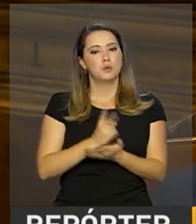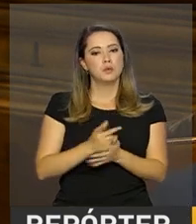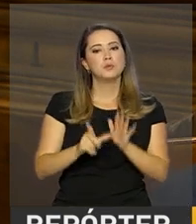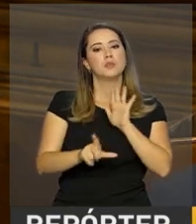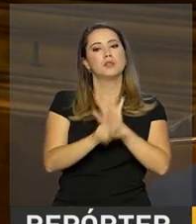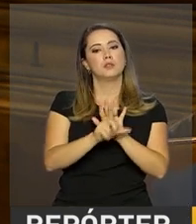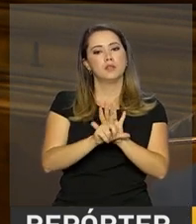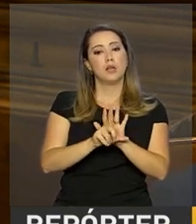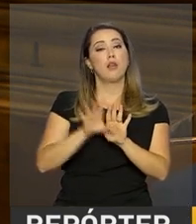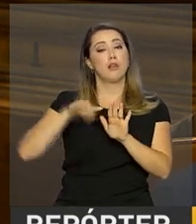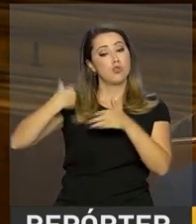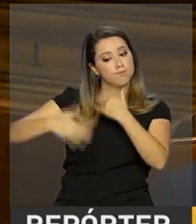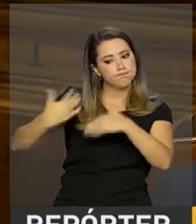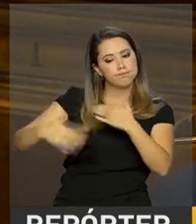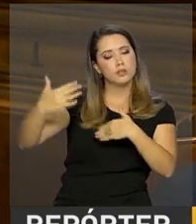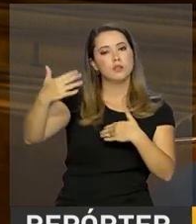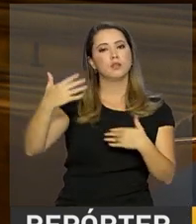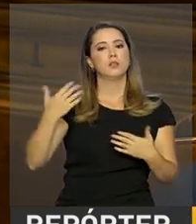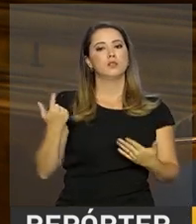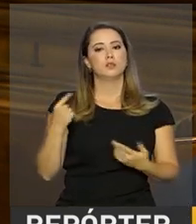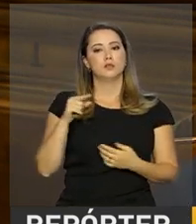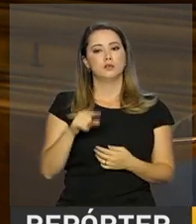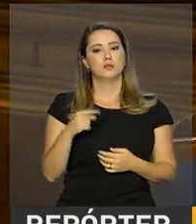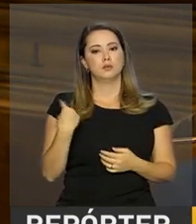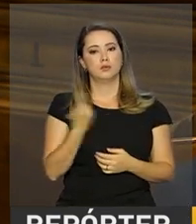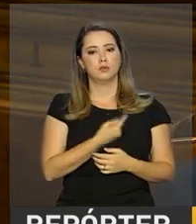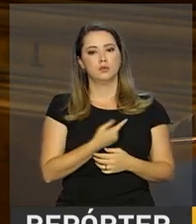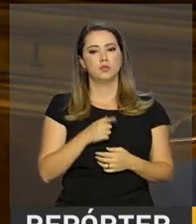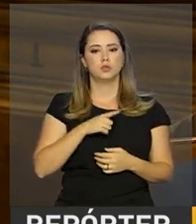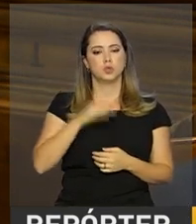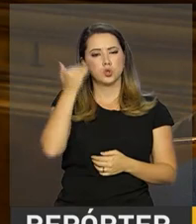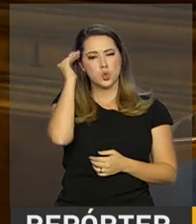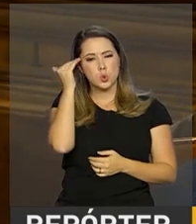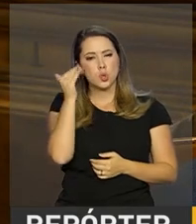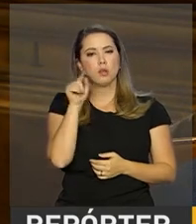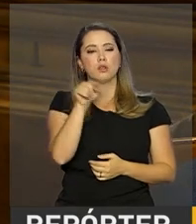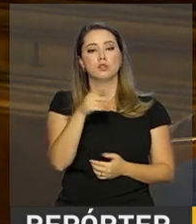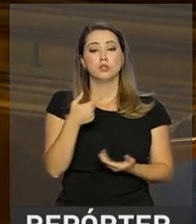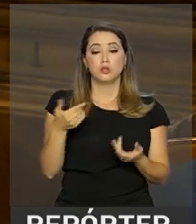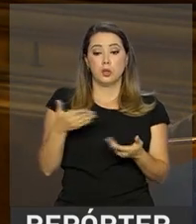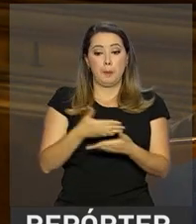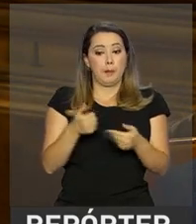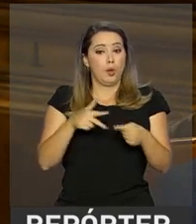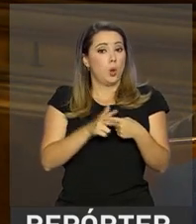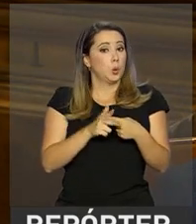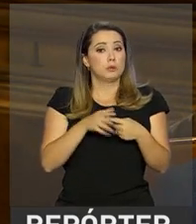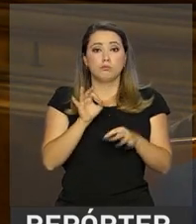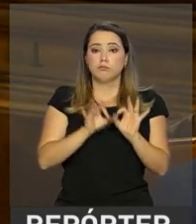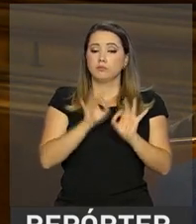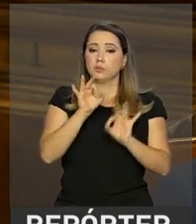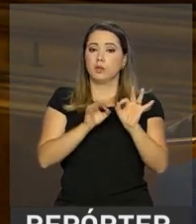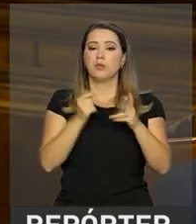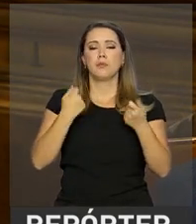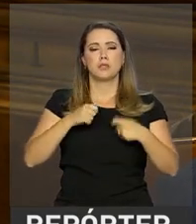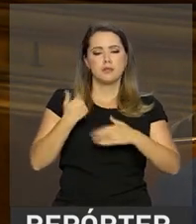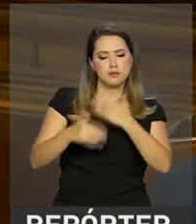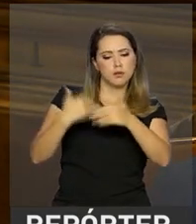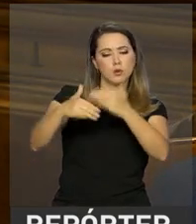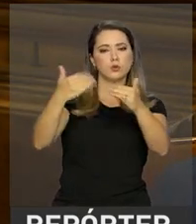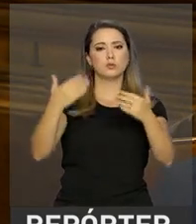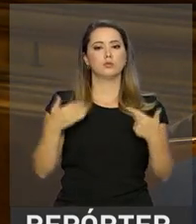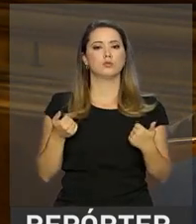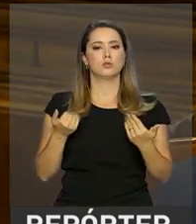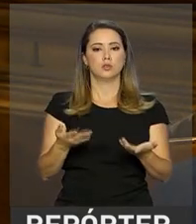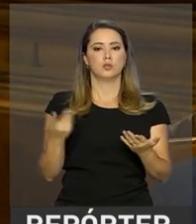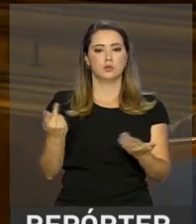legislação muito avançada, a gente entende que o aperfeiçoamento dessa legislação precisa continuar. E